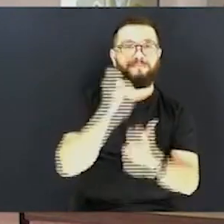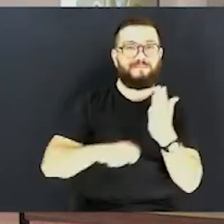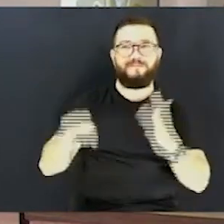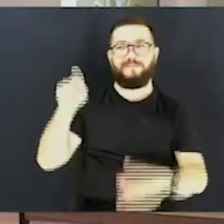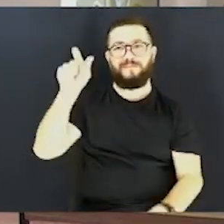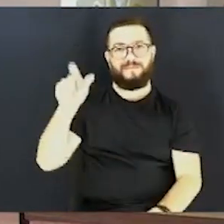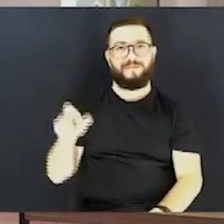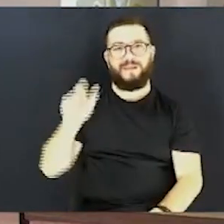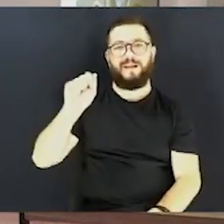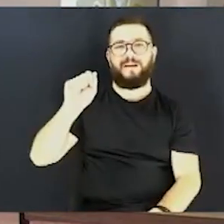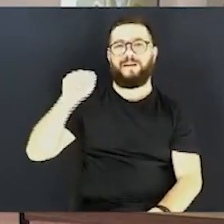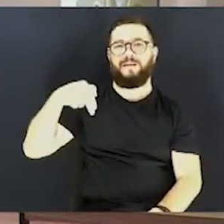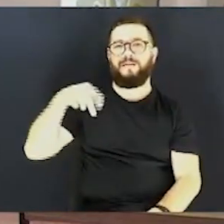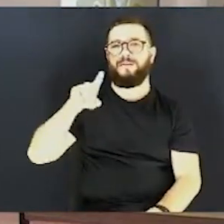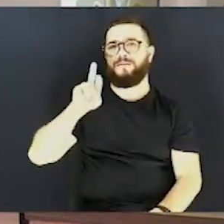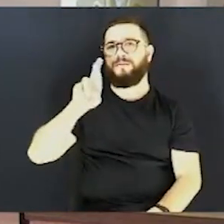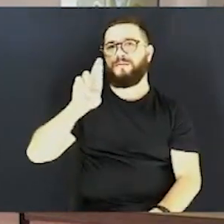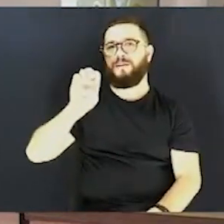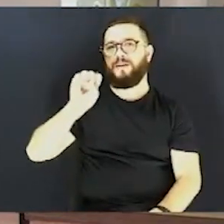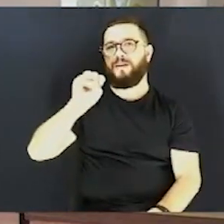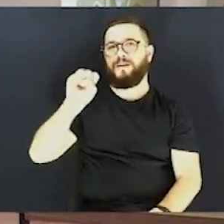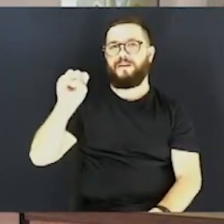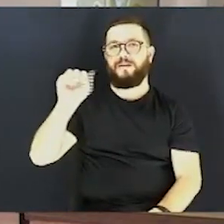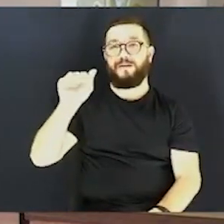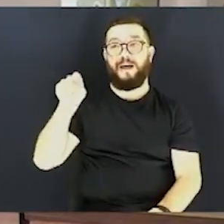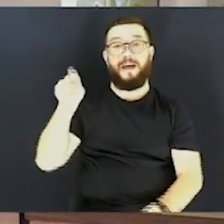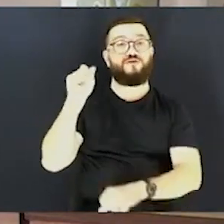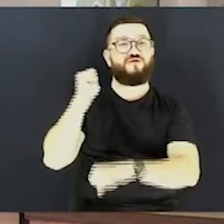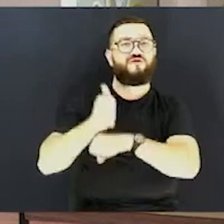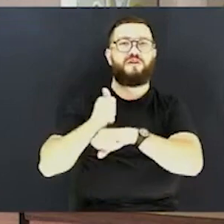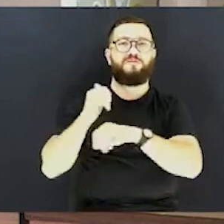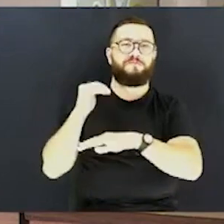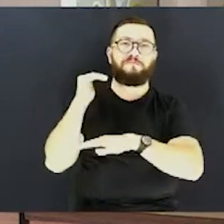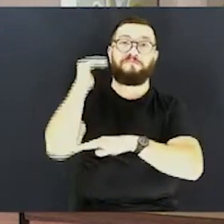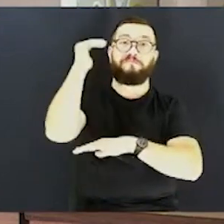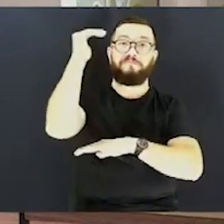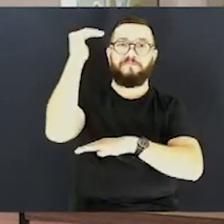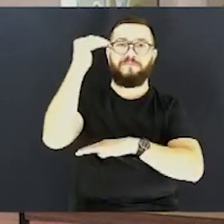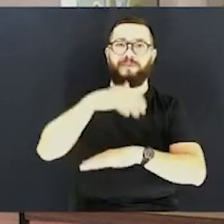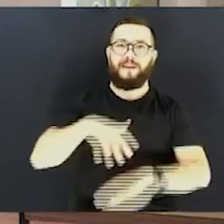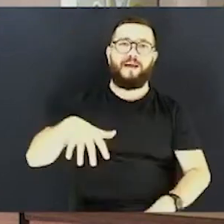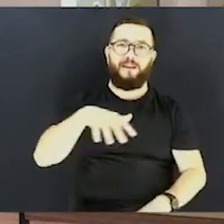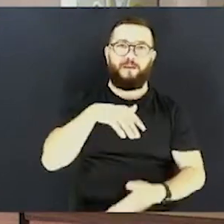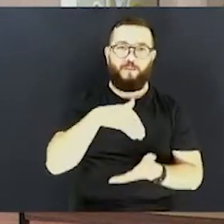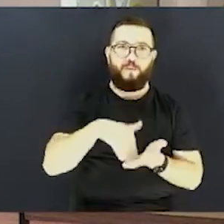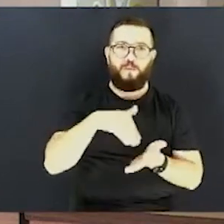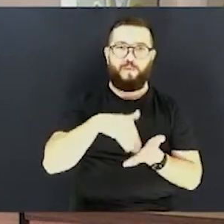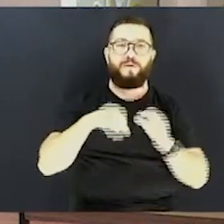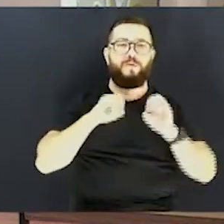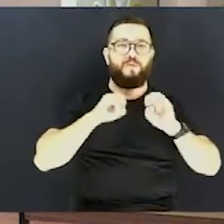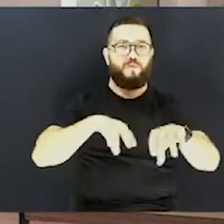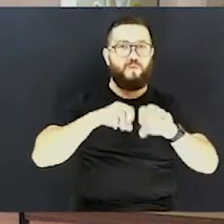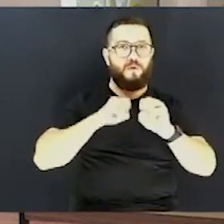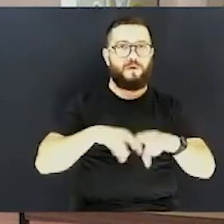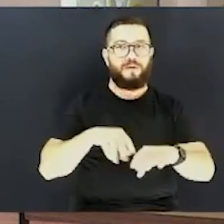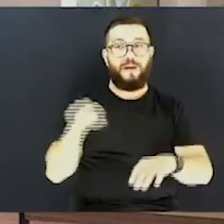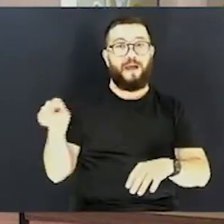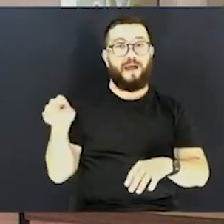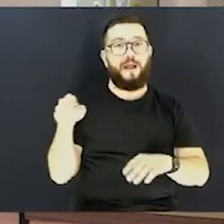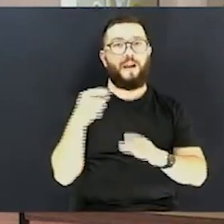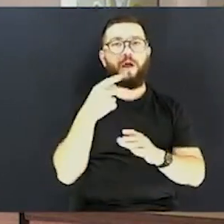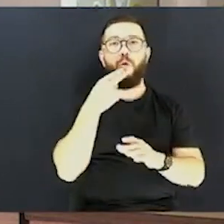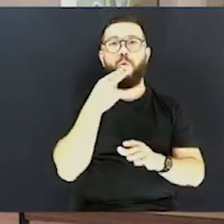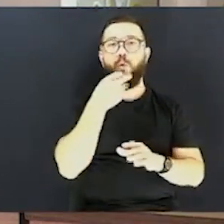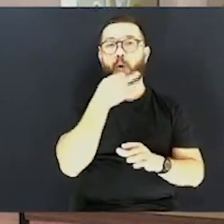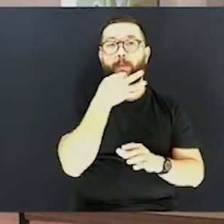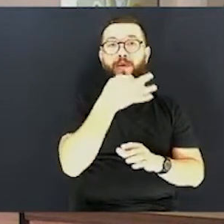Municipal de Educação, em que ela fala sobre a proposta do projeto de lei de autoria do vereador Dalton Borba, que objetiva